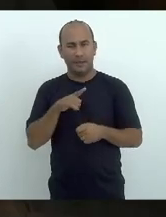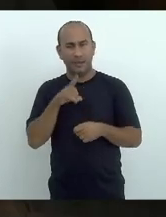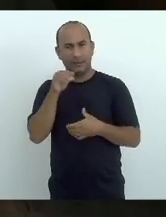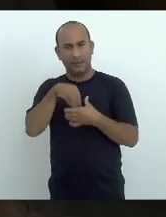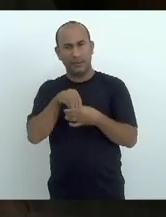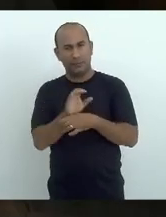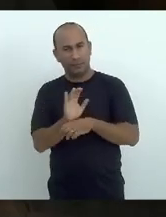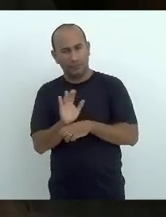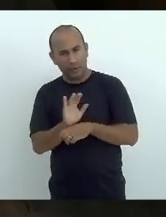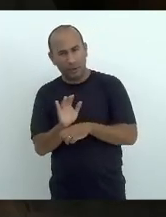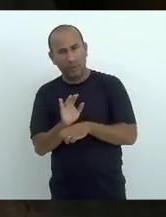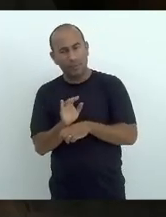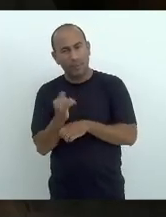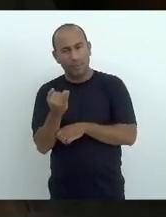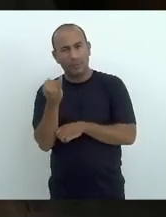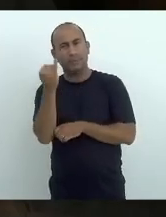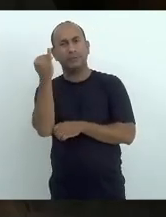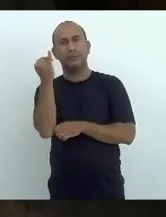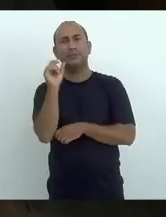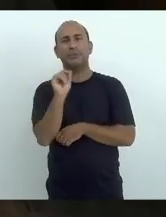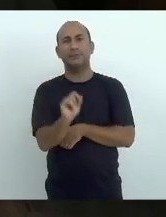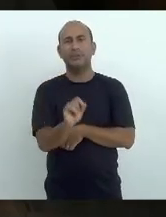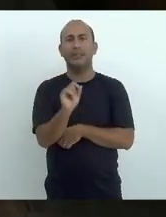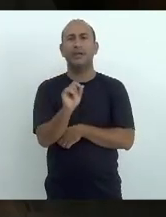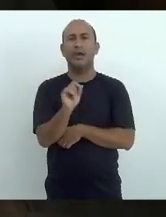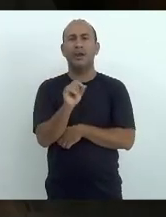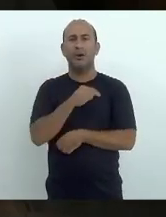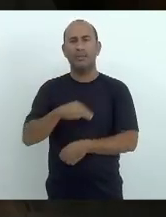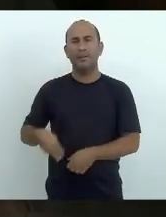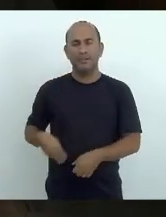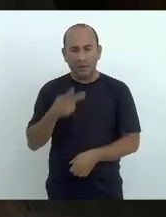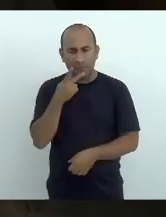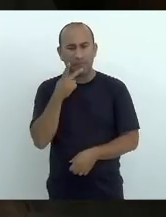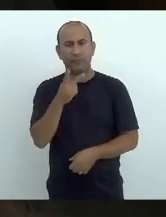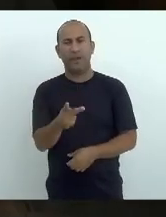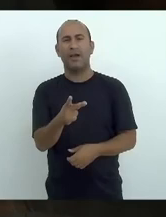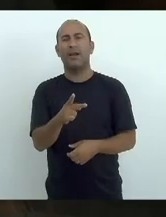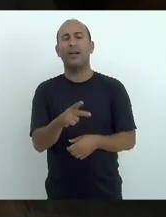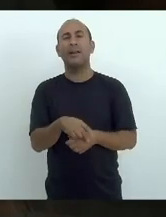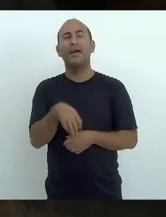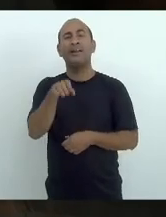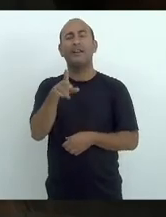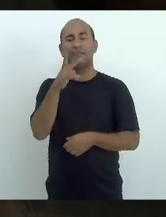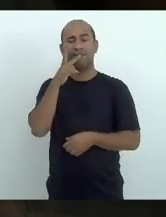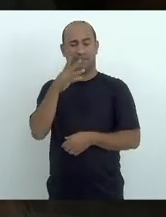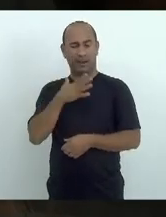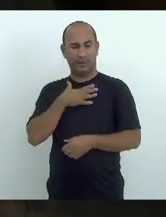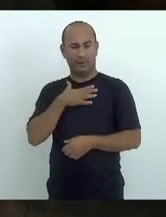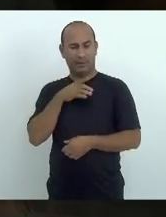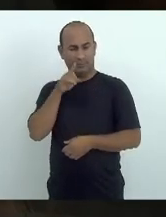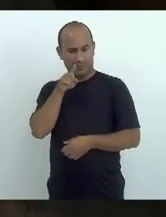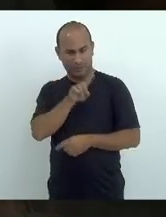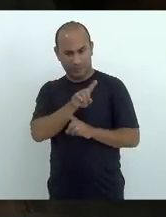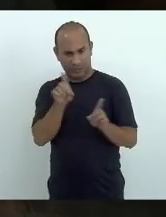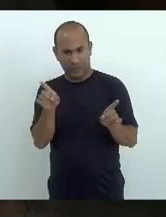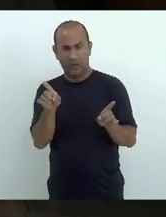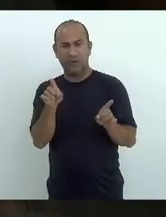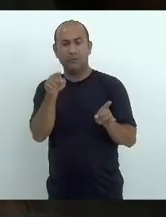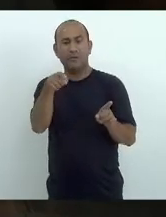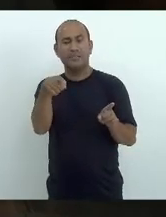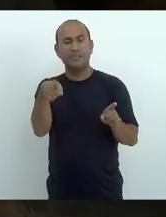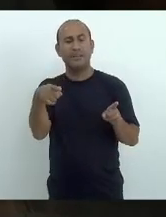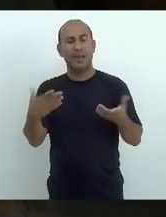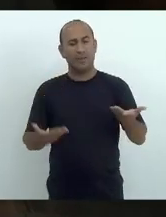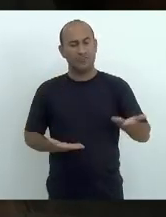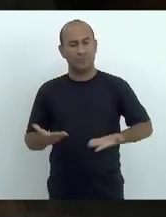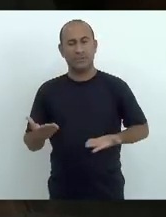que o ministro Varoufakis diz, olha aqui, quem se dirige a mim não é o senhor. O senhor é um funcionário, o